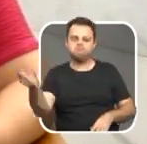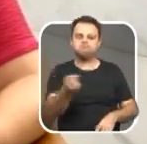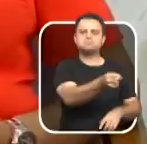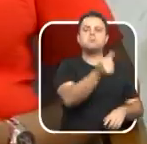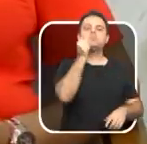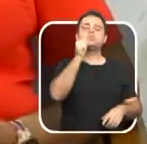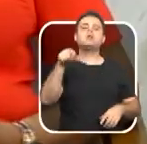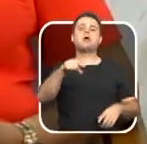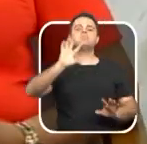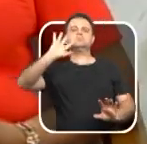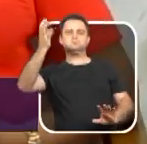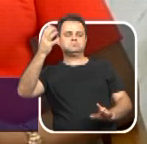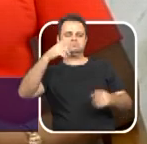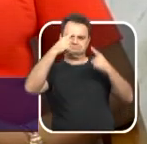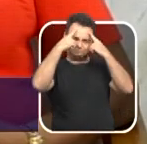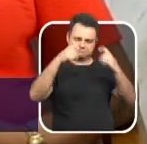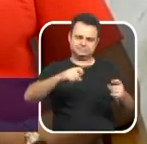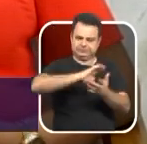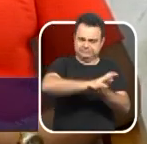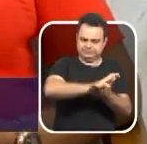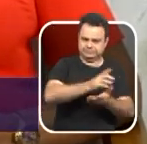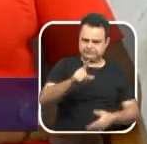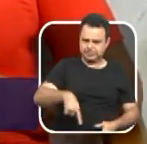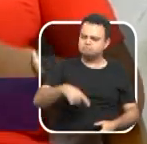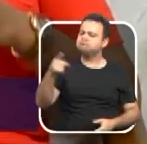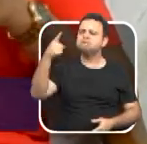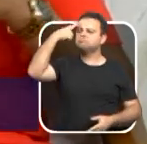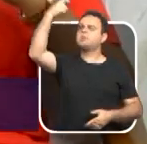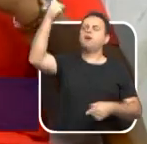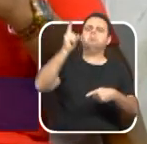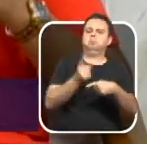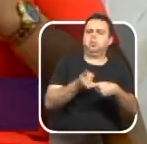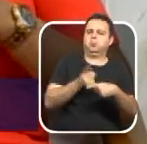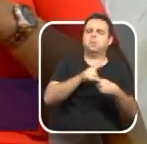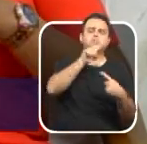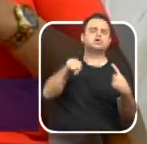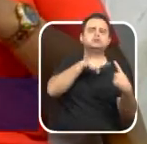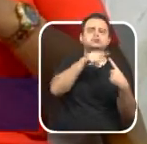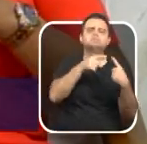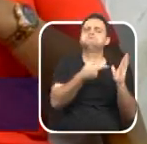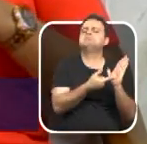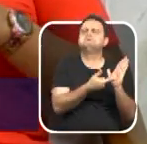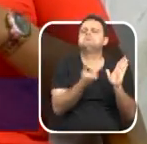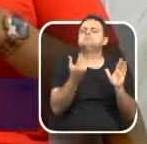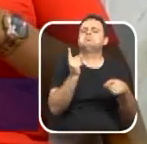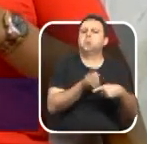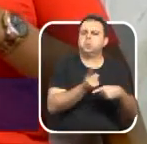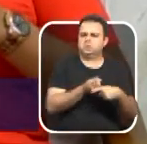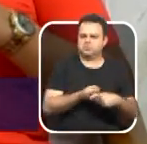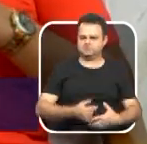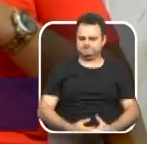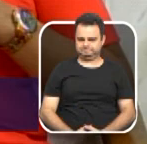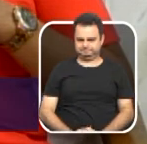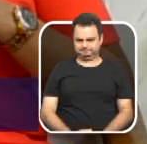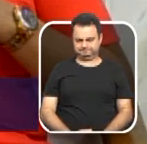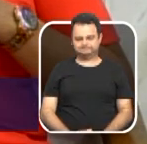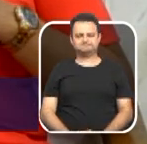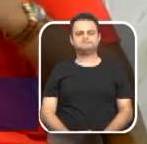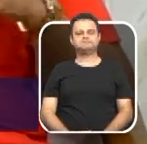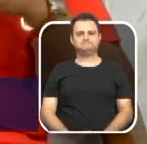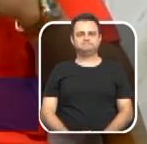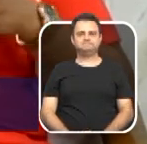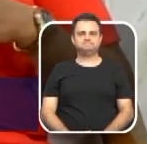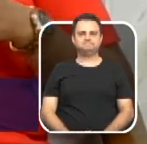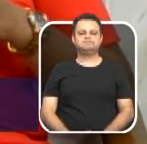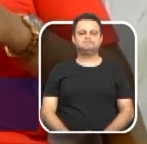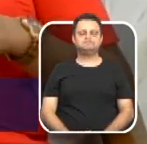dessa lei? Olha, primeira coisa, né, a gente entende que o trabalho dignifica, né, cada uma de nós. E